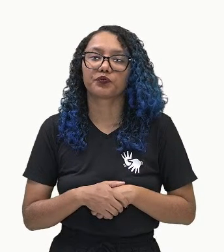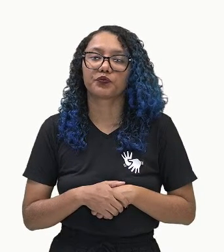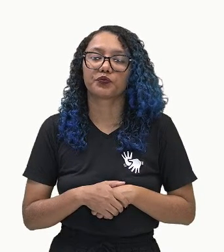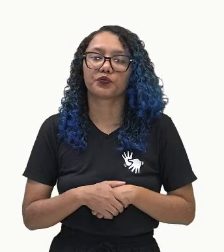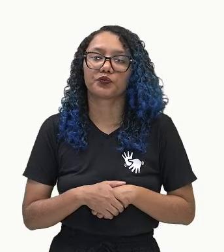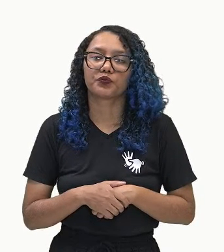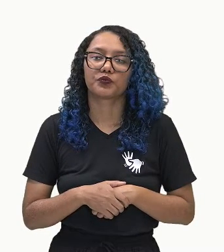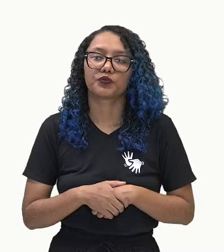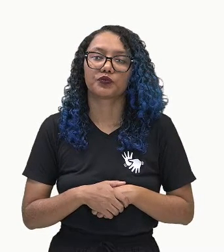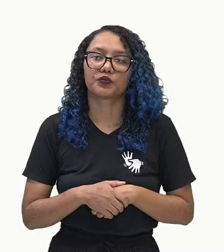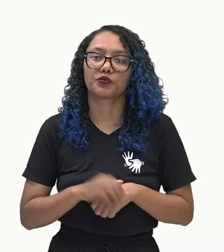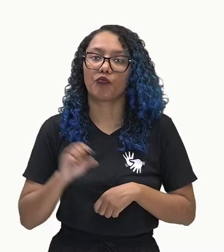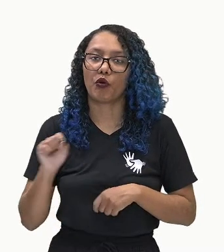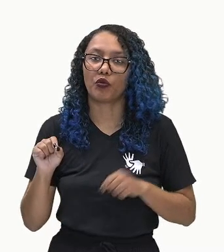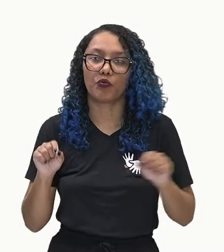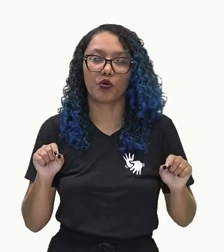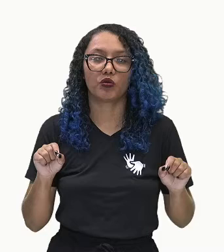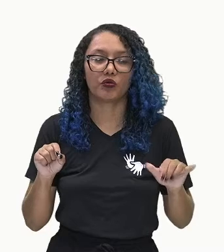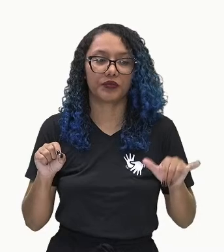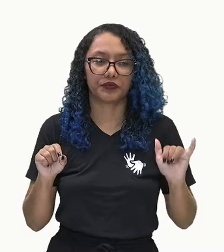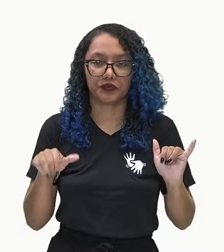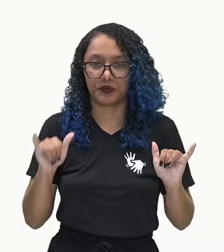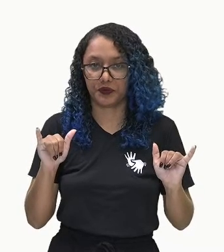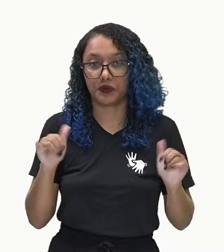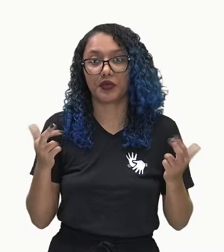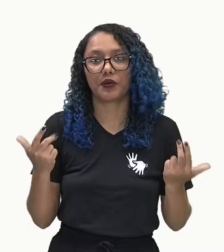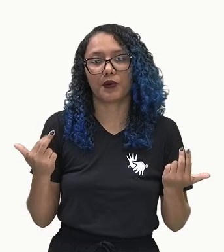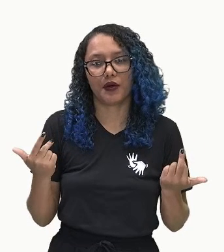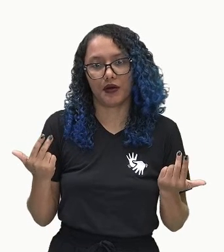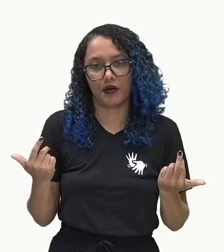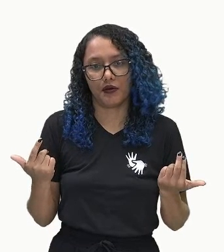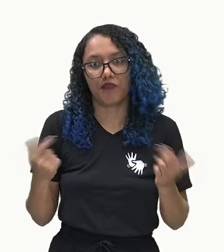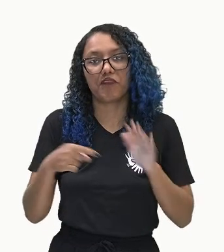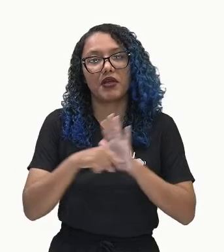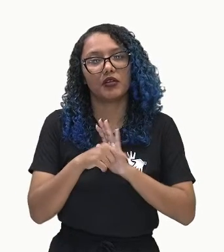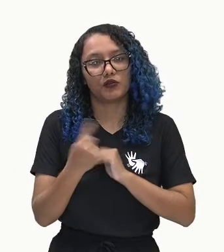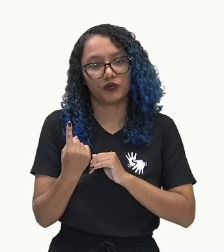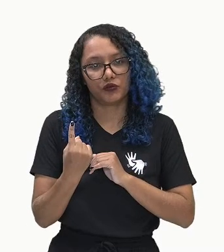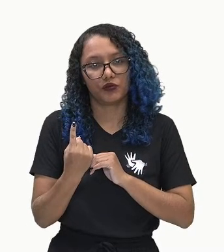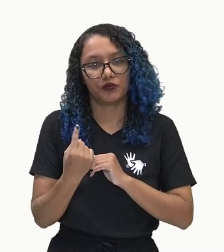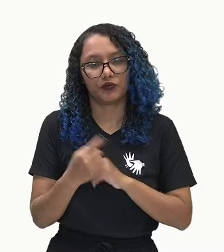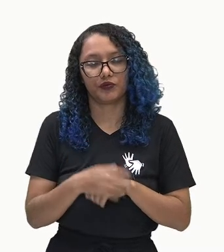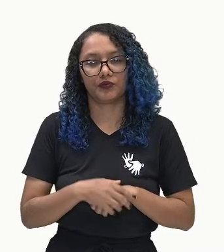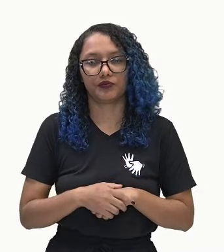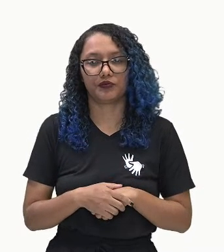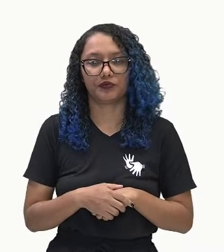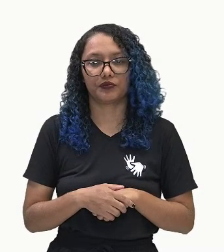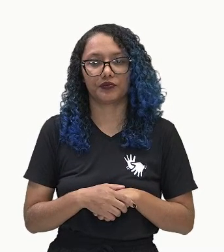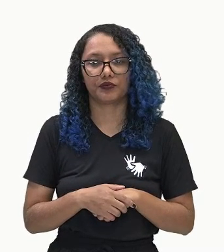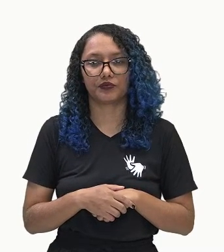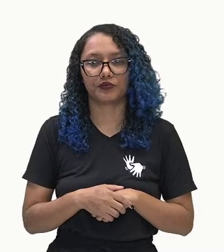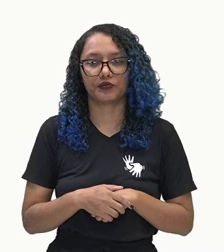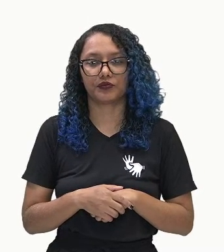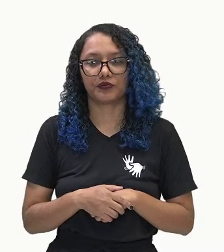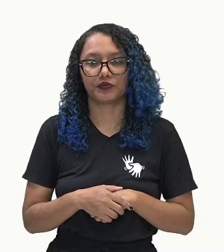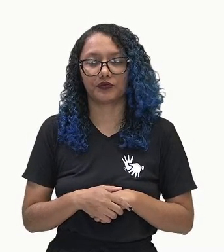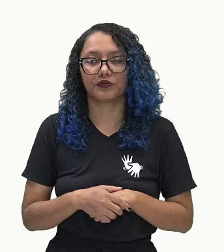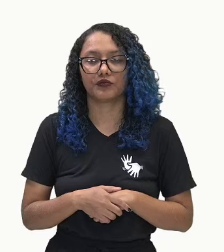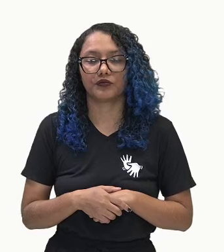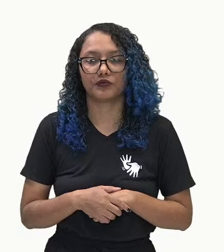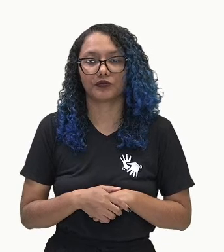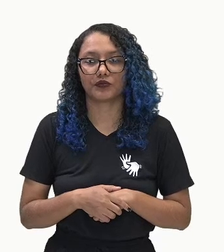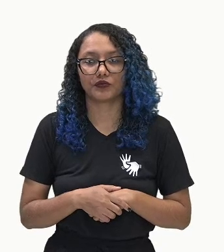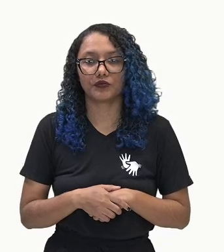caso específico, os dois valores das coordenadas de y dos dois pontos valem menos